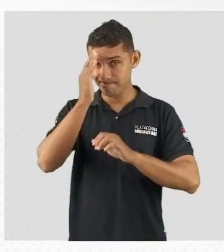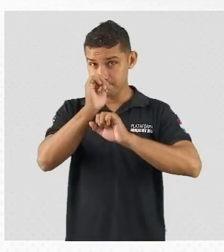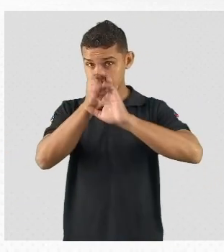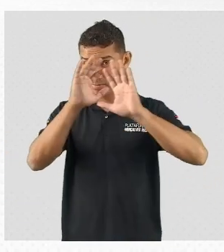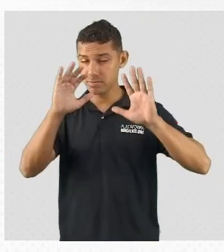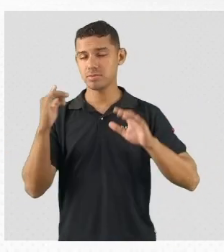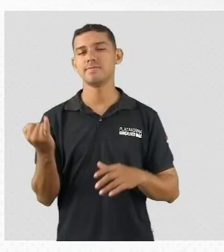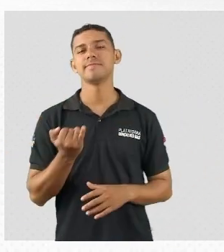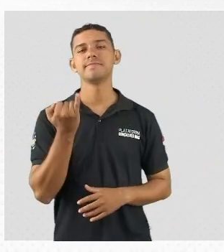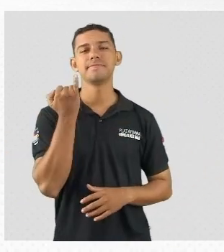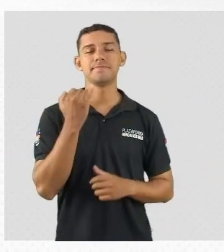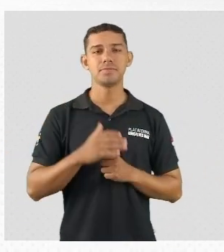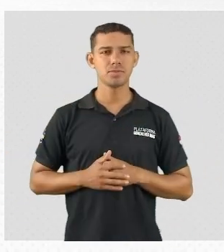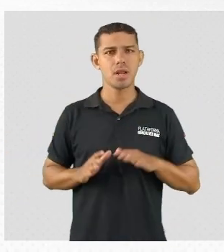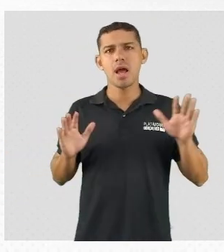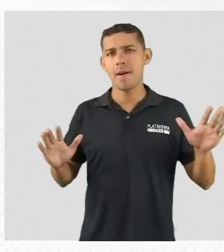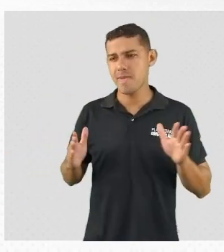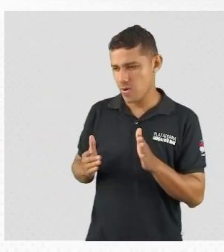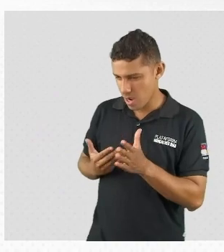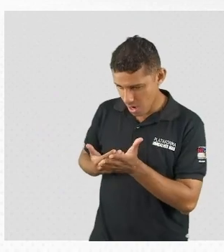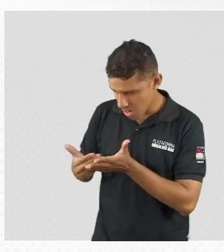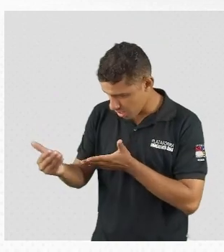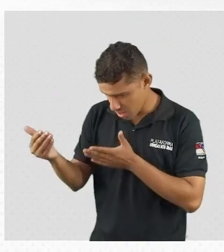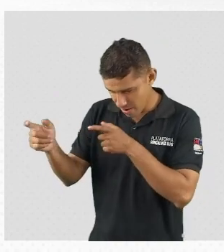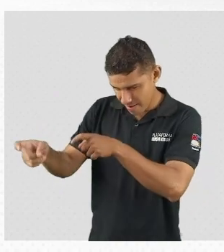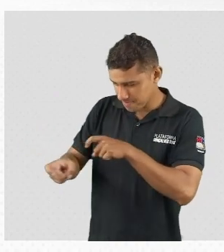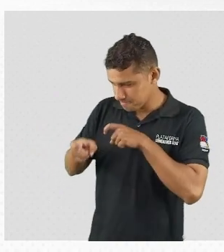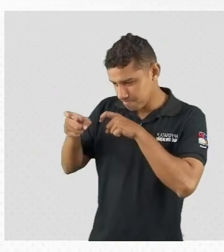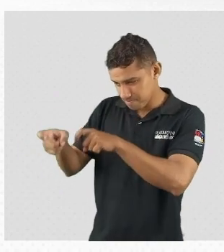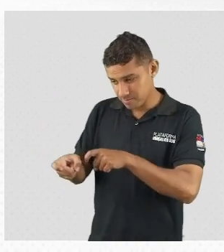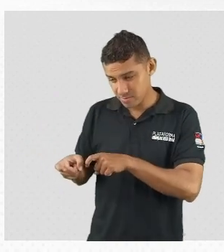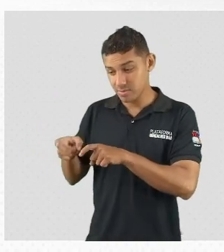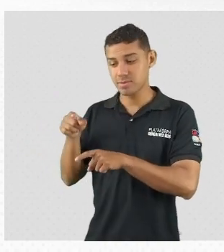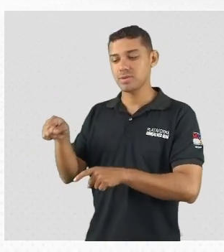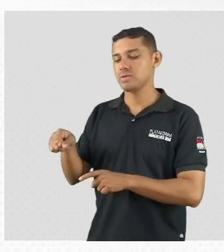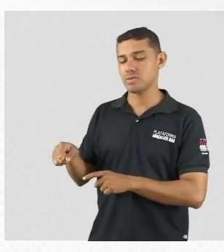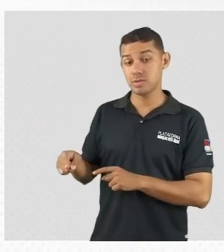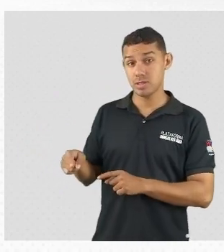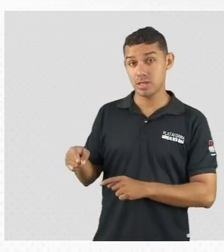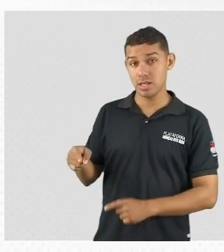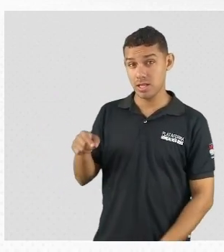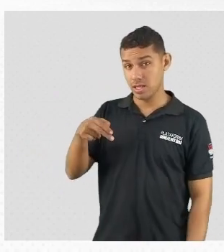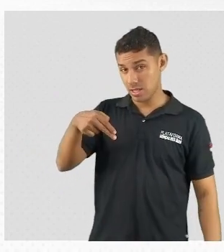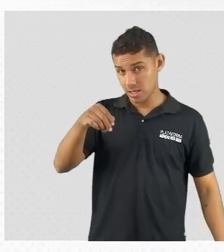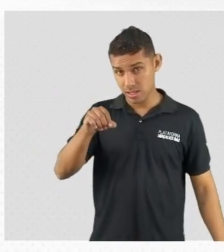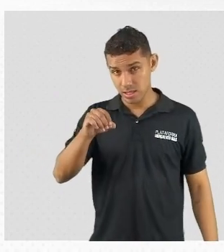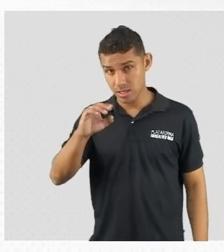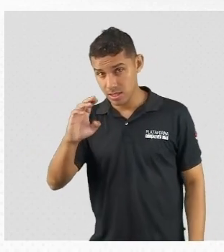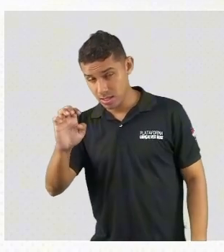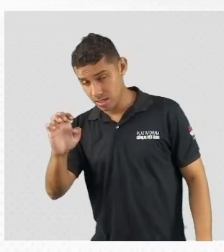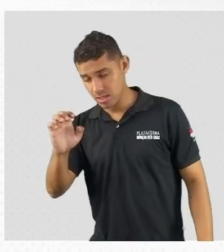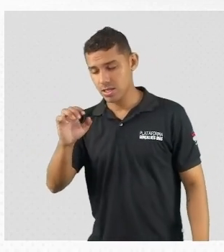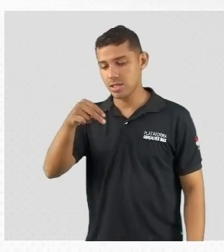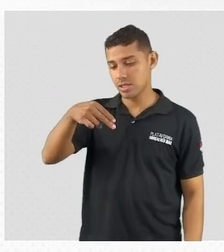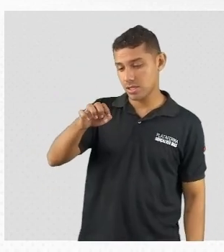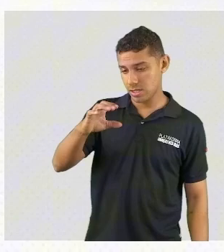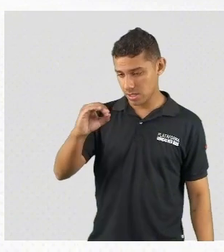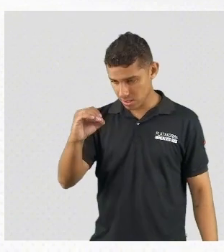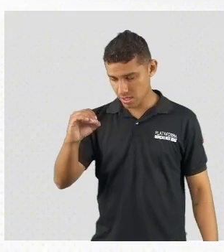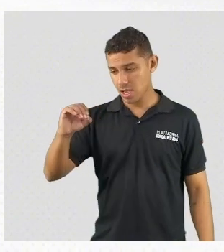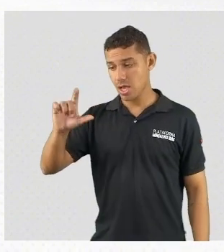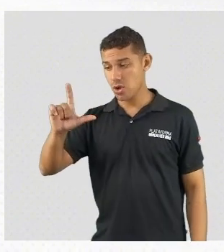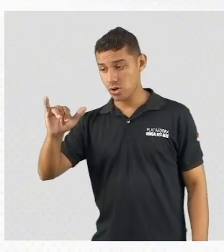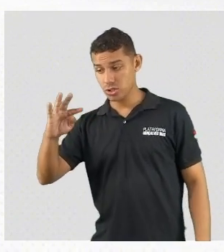muito importante. Não é porque chegou dentro desse período da pré-história, chamado Neolítico, ou Revolução Agrícola, que todo mundo